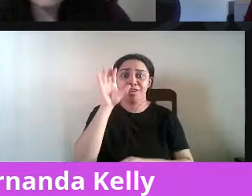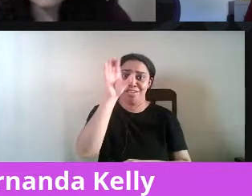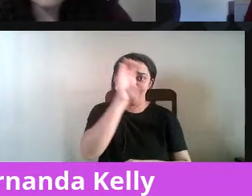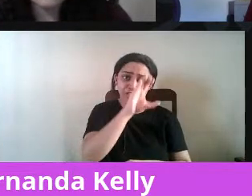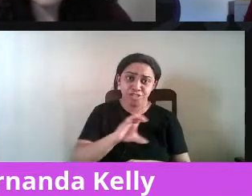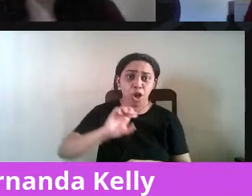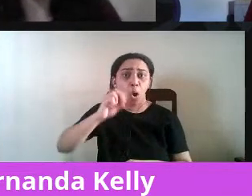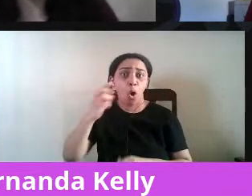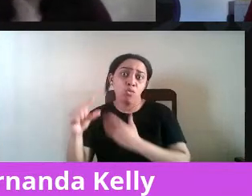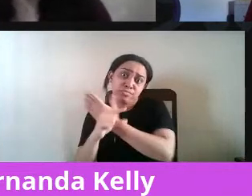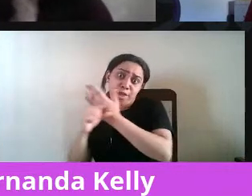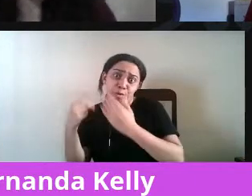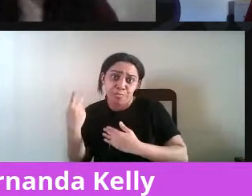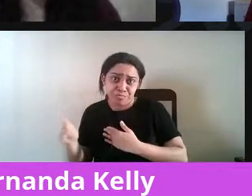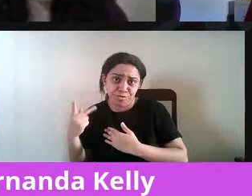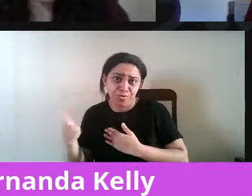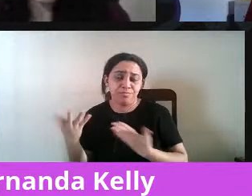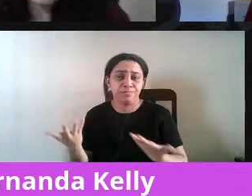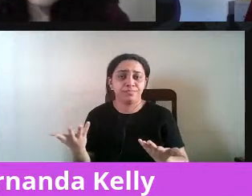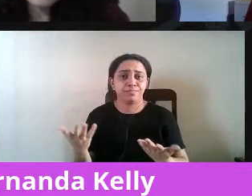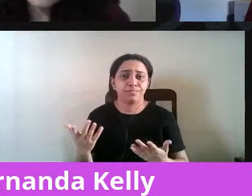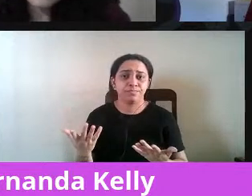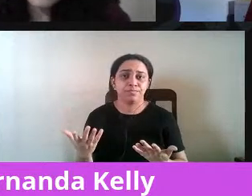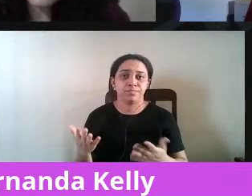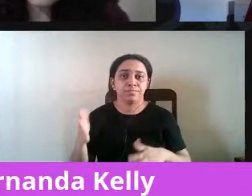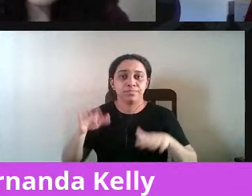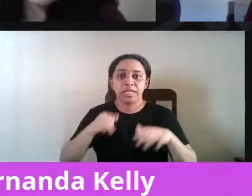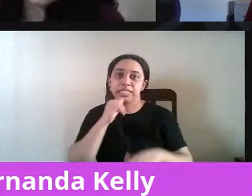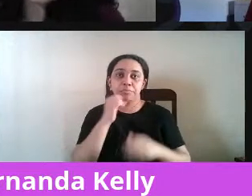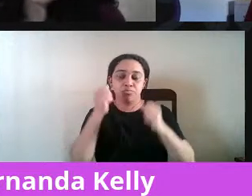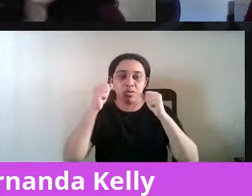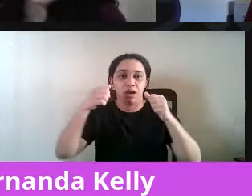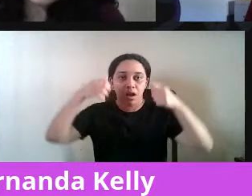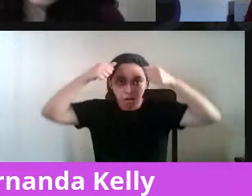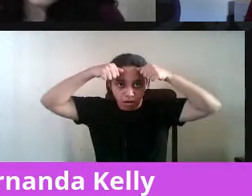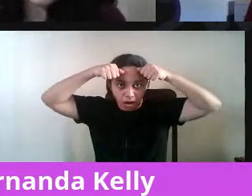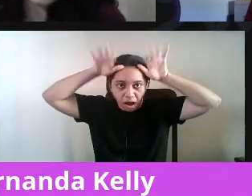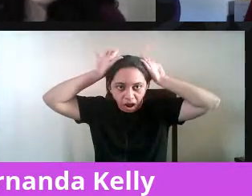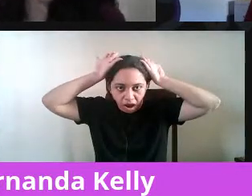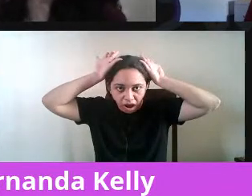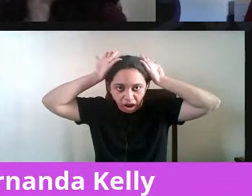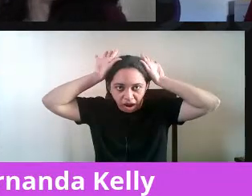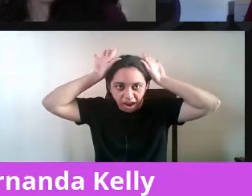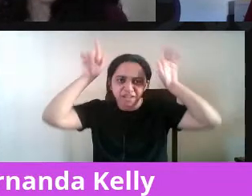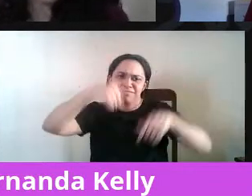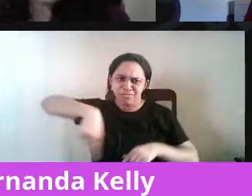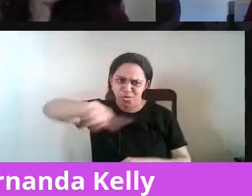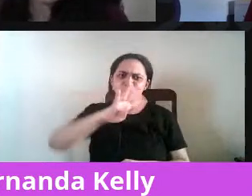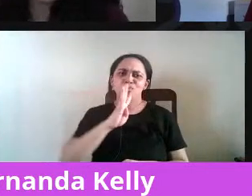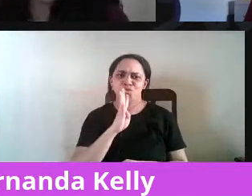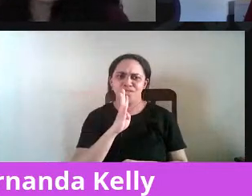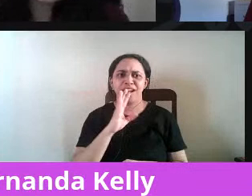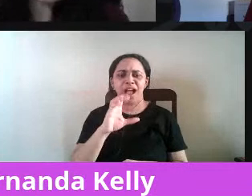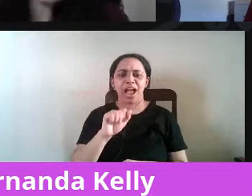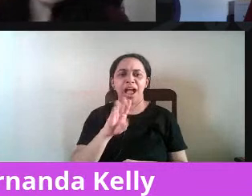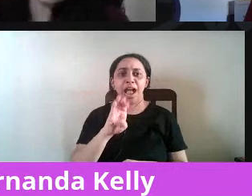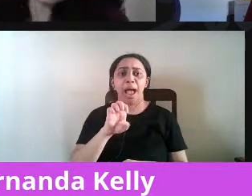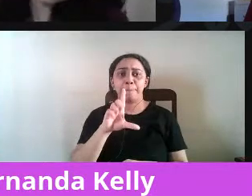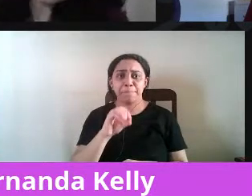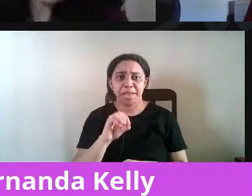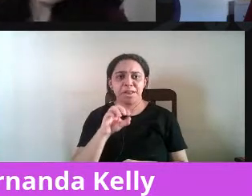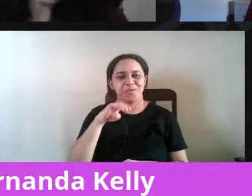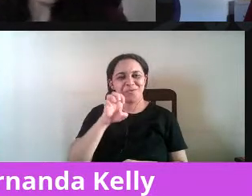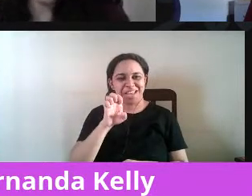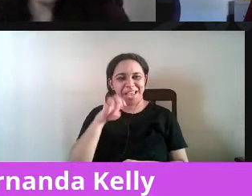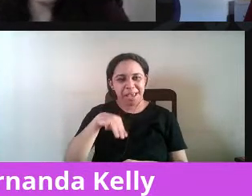Né? Mas as outras. Tá com cabelo em pé. Então, esse aí todo mundo conhece. Estou com cabelo em pé, estou com medo,